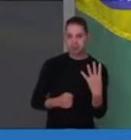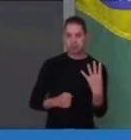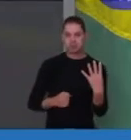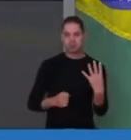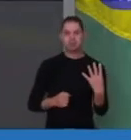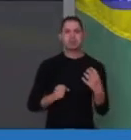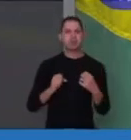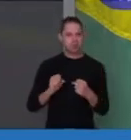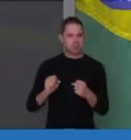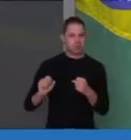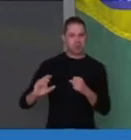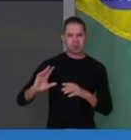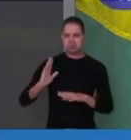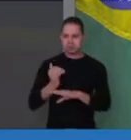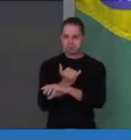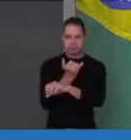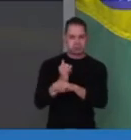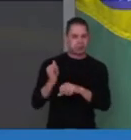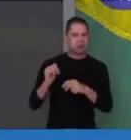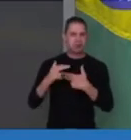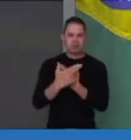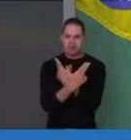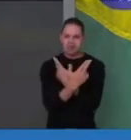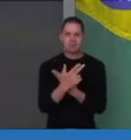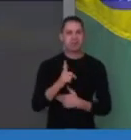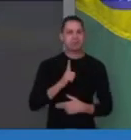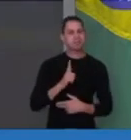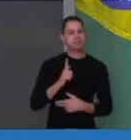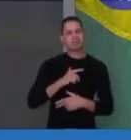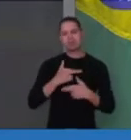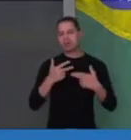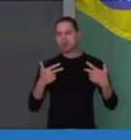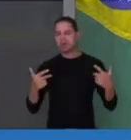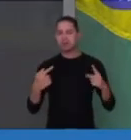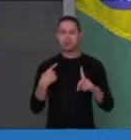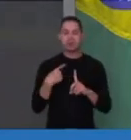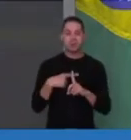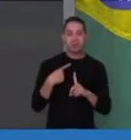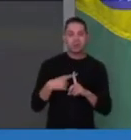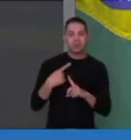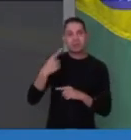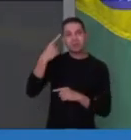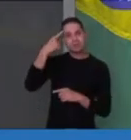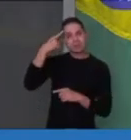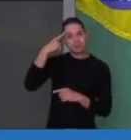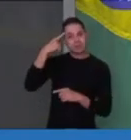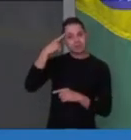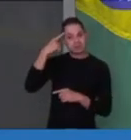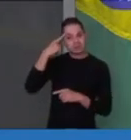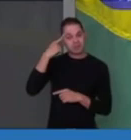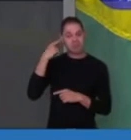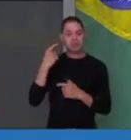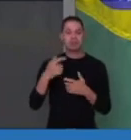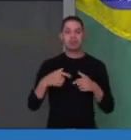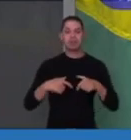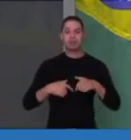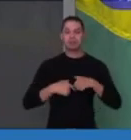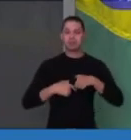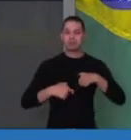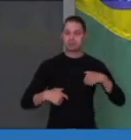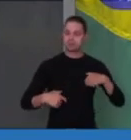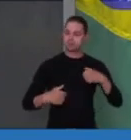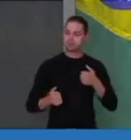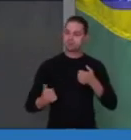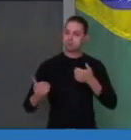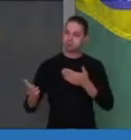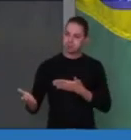que precisasse, tinha lá as Forças Armadas e tudo, por que alguém em sã consciência ia pensar que aí depois de entregar